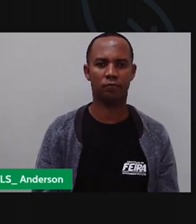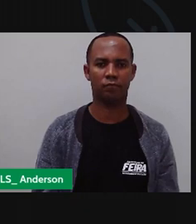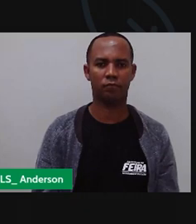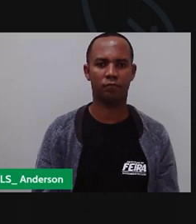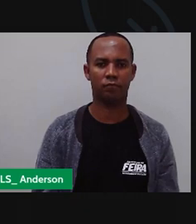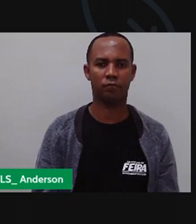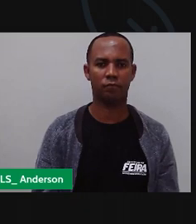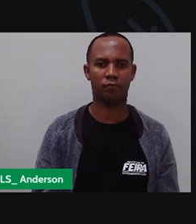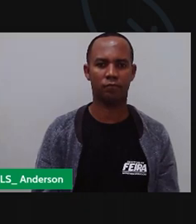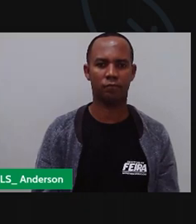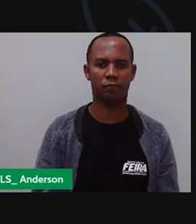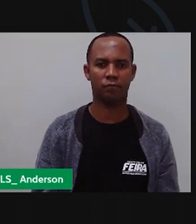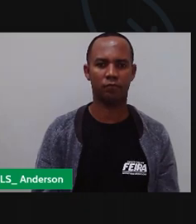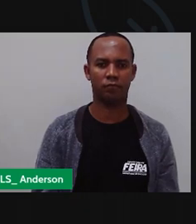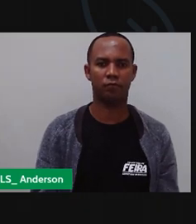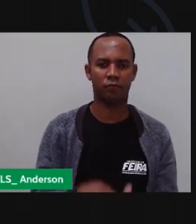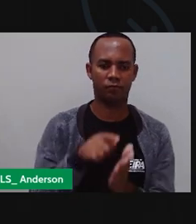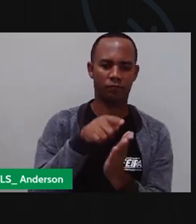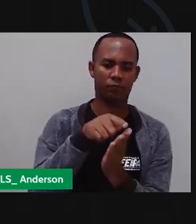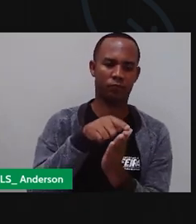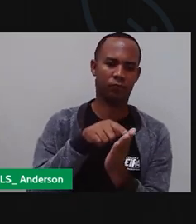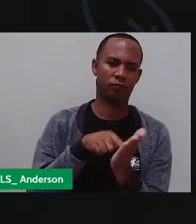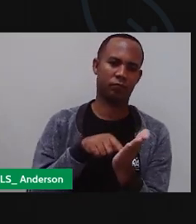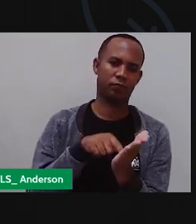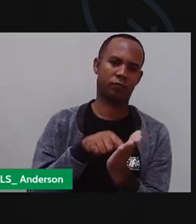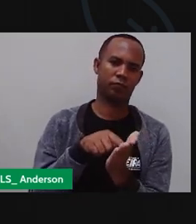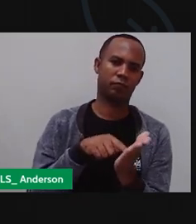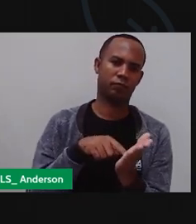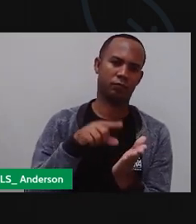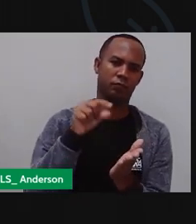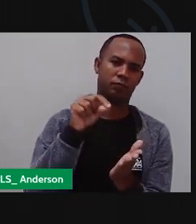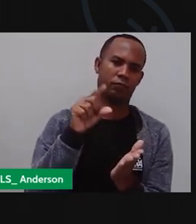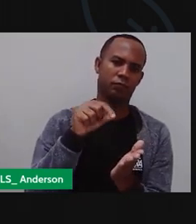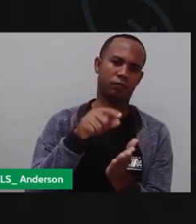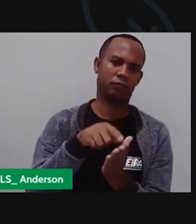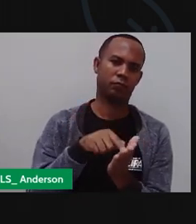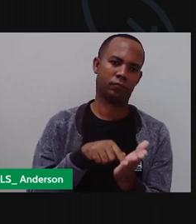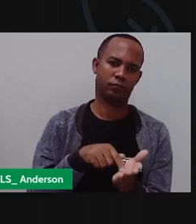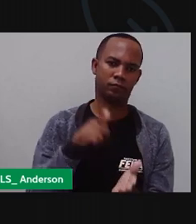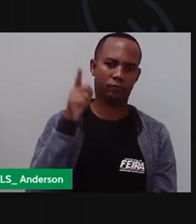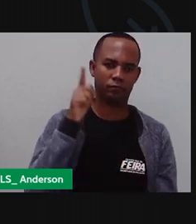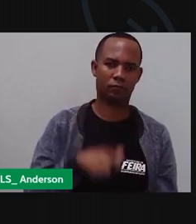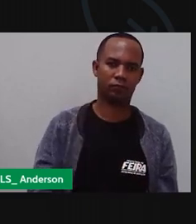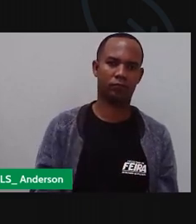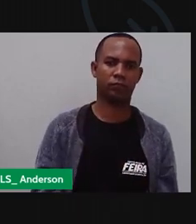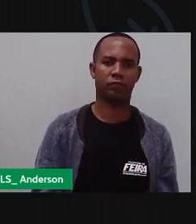dobra com dobra. Ó, Anderson, tá conseguindo aprender? De novo, ó.